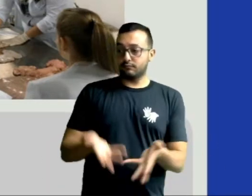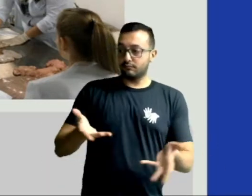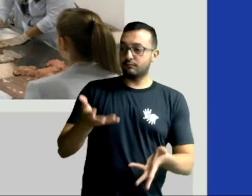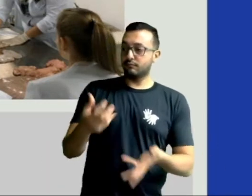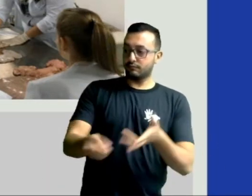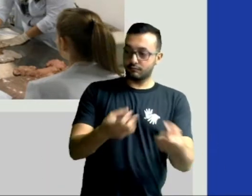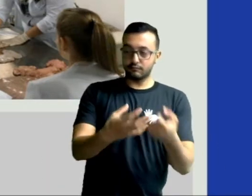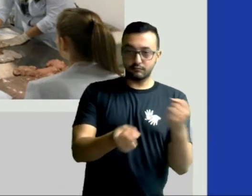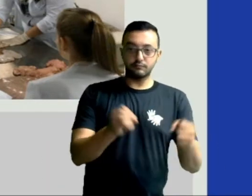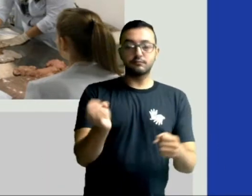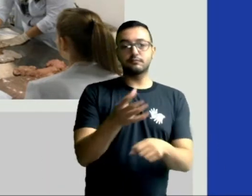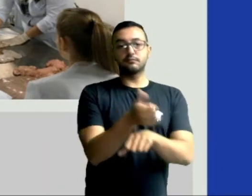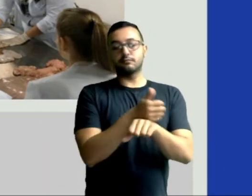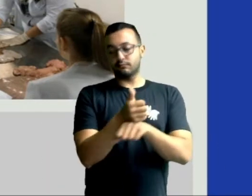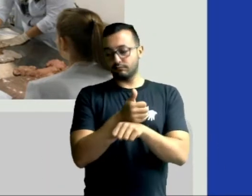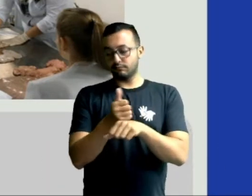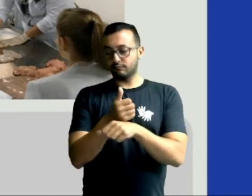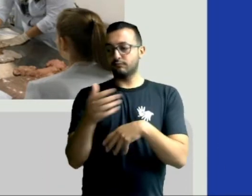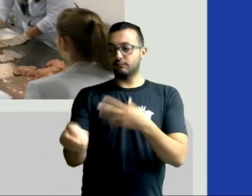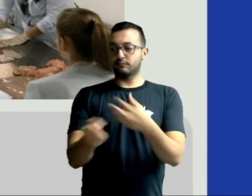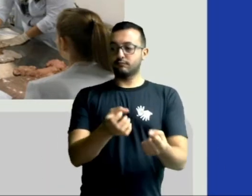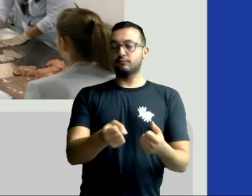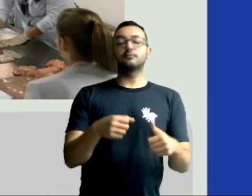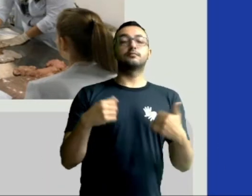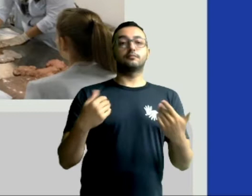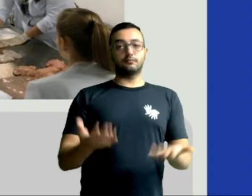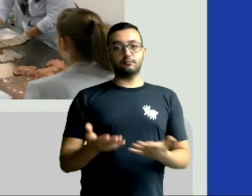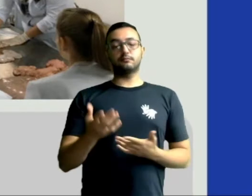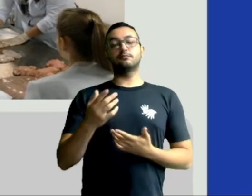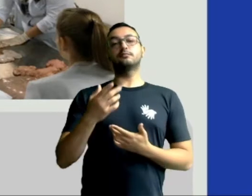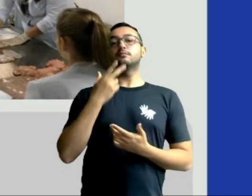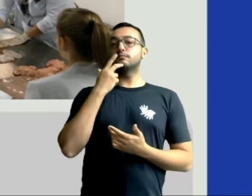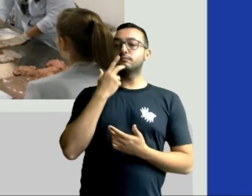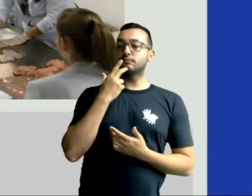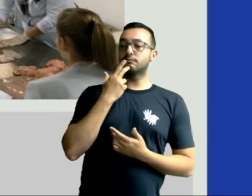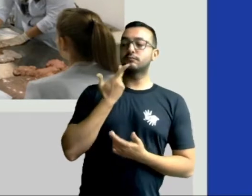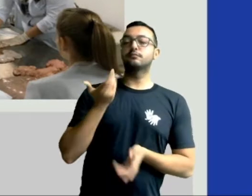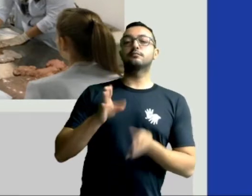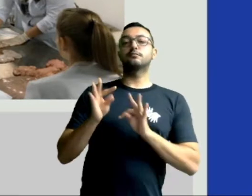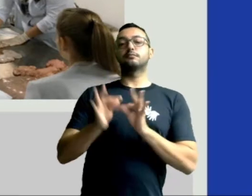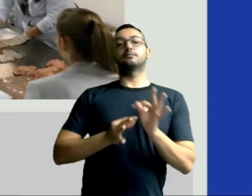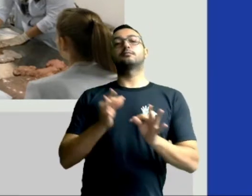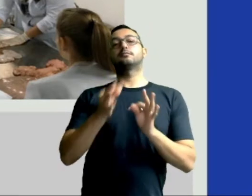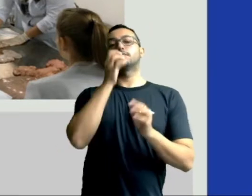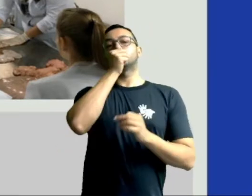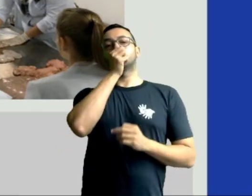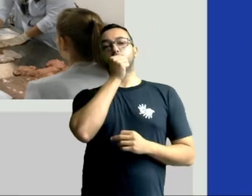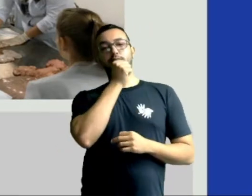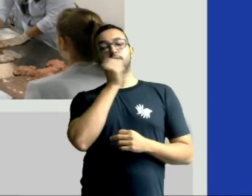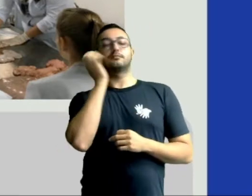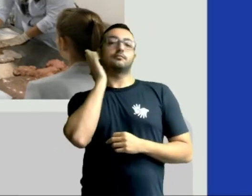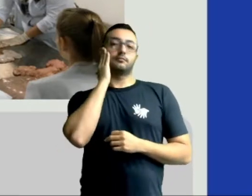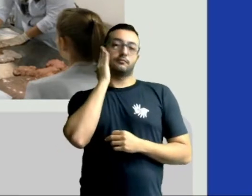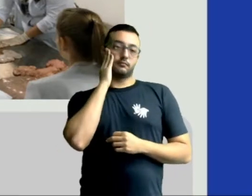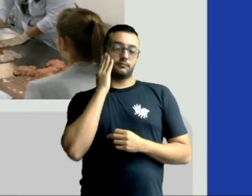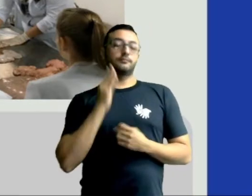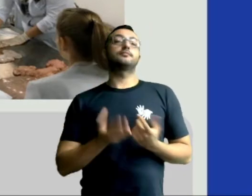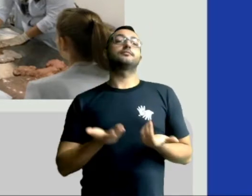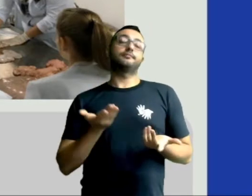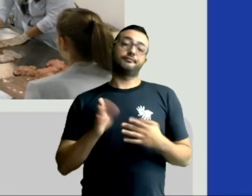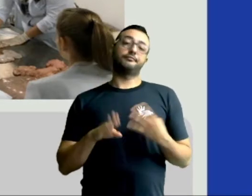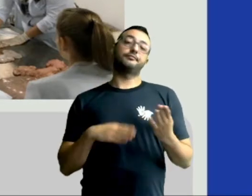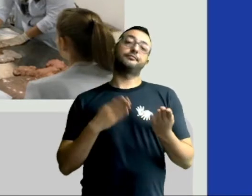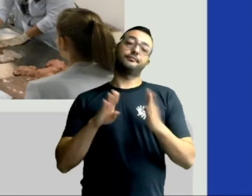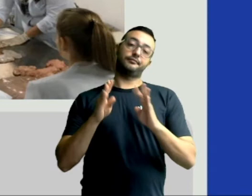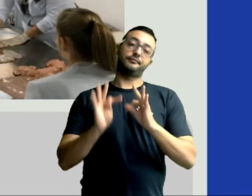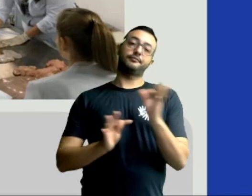a adesão de novos profissionais na área. Portanto, quando a gente ouvir falar em biotecnologia laranja, a gente sabe que essa biotecnologia vai